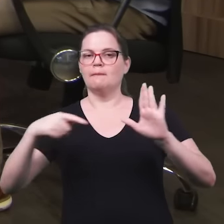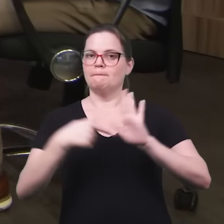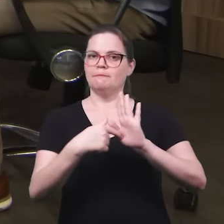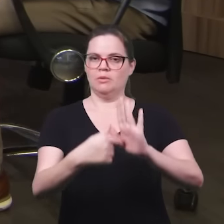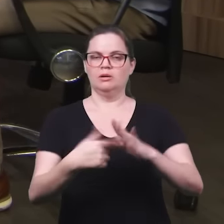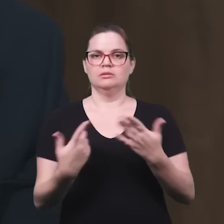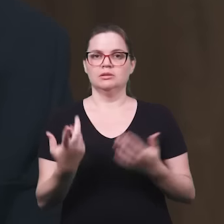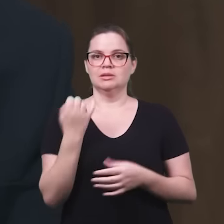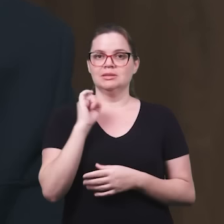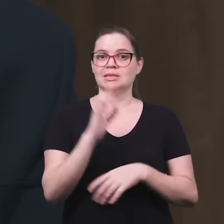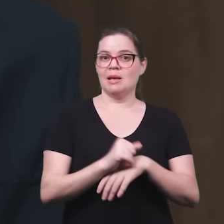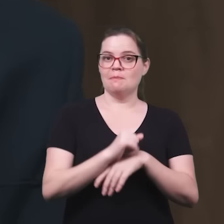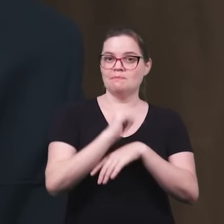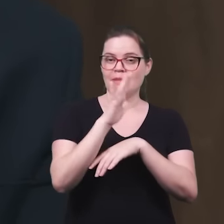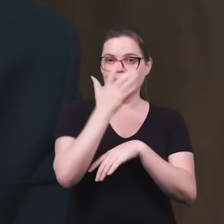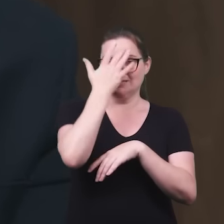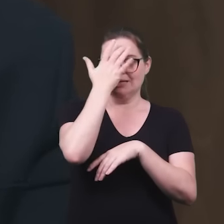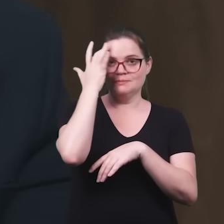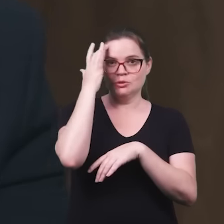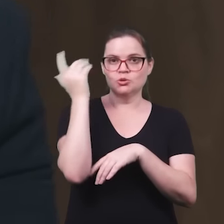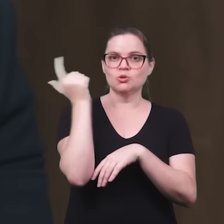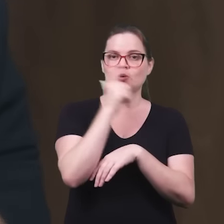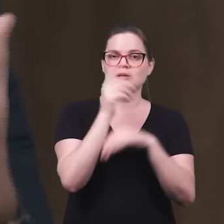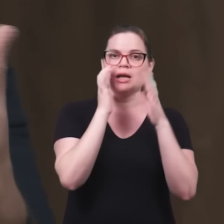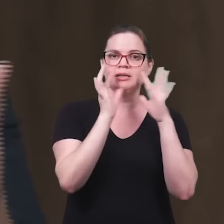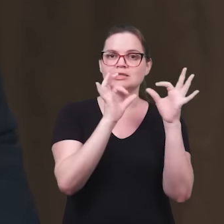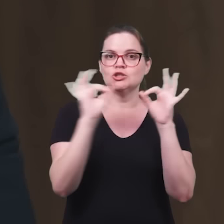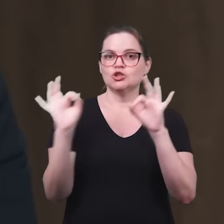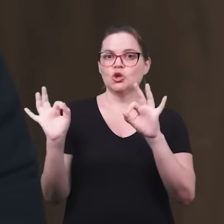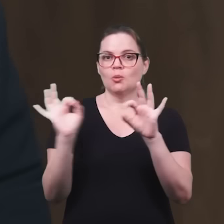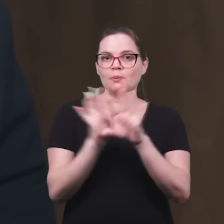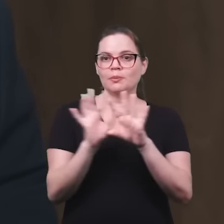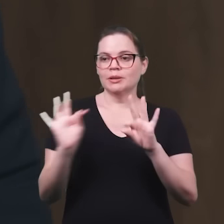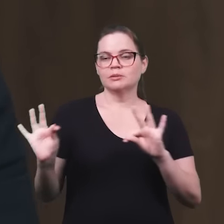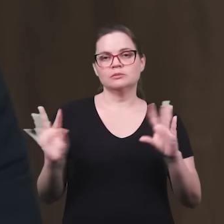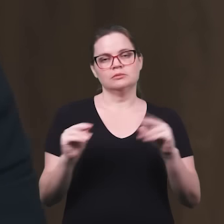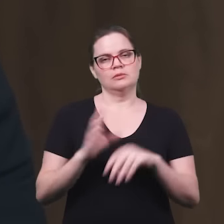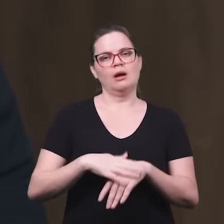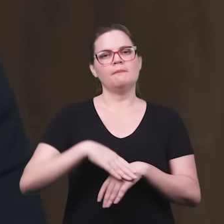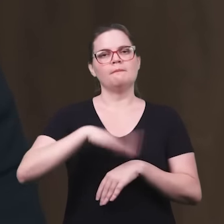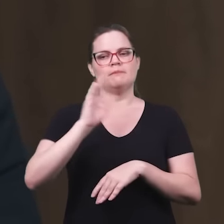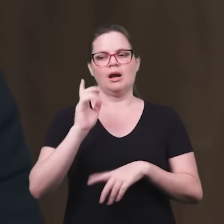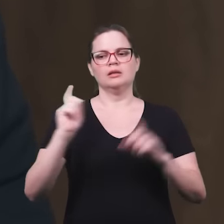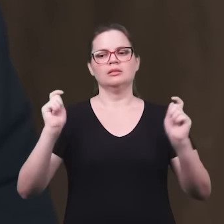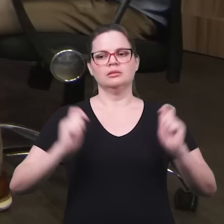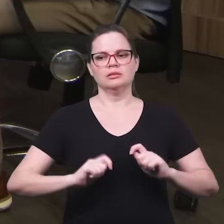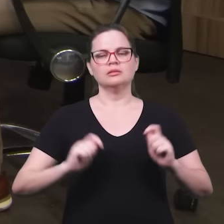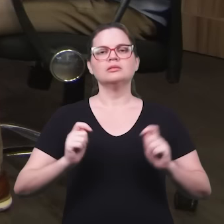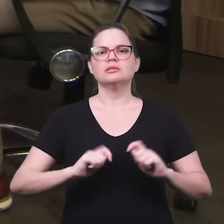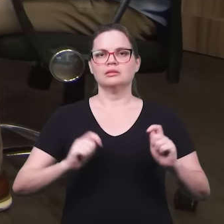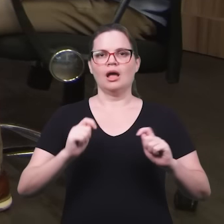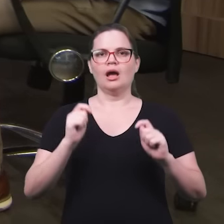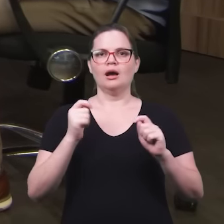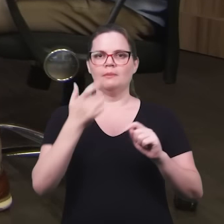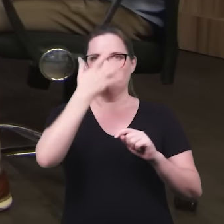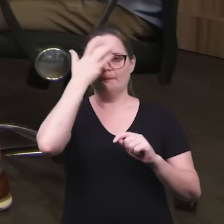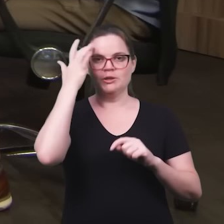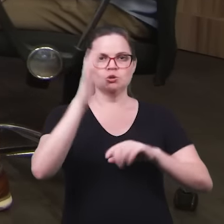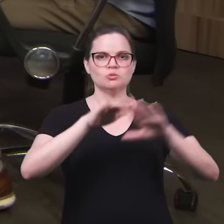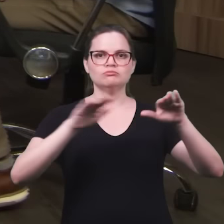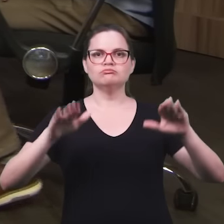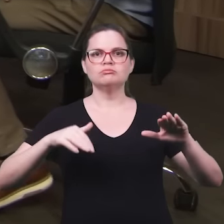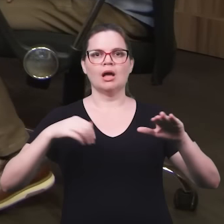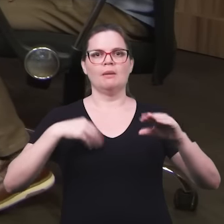maior a sua retenção, é melhor o seu conteúdo e maior também vai ser a sua entrega, provavelmente, na rede social. Excelente. Muito bem. Você